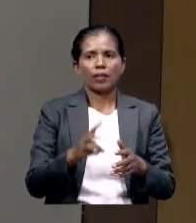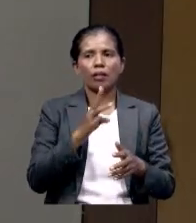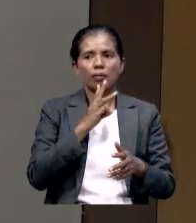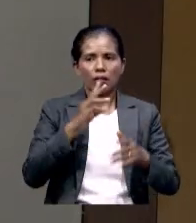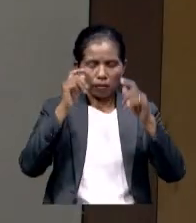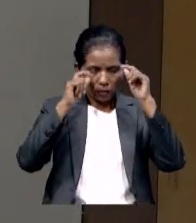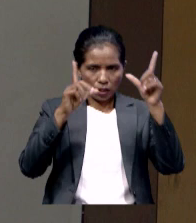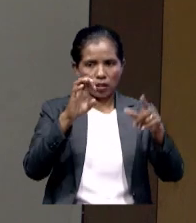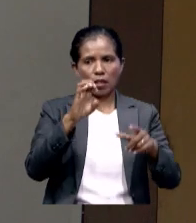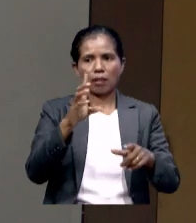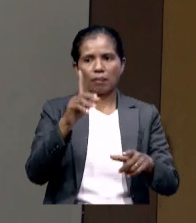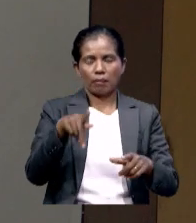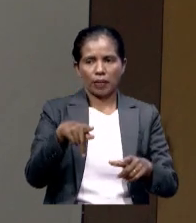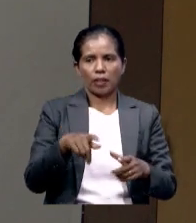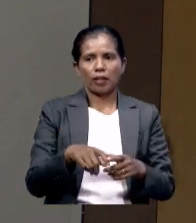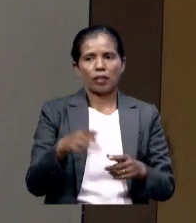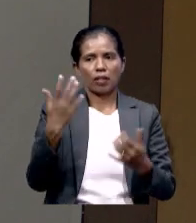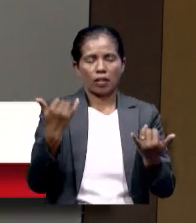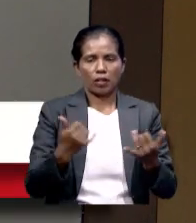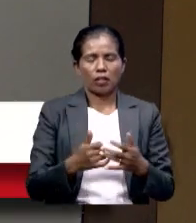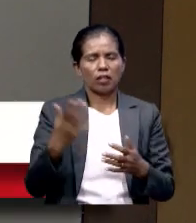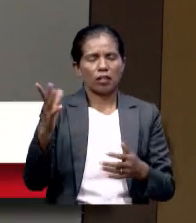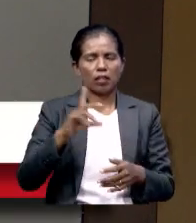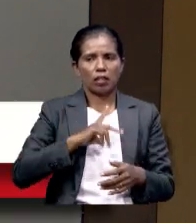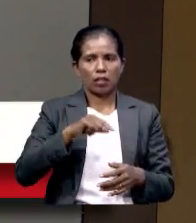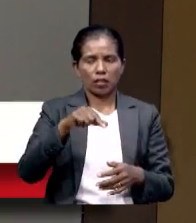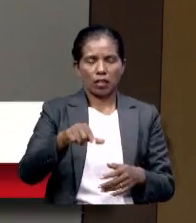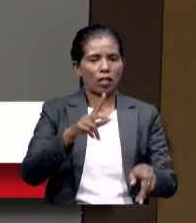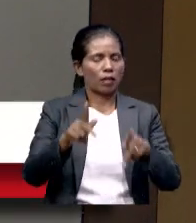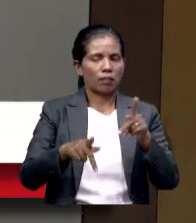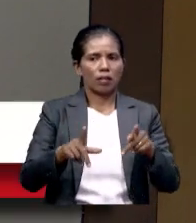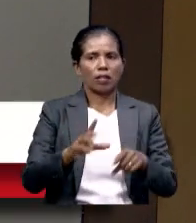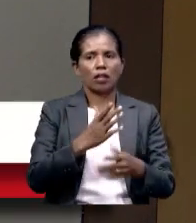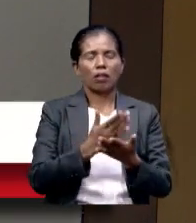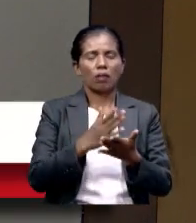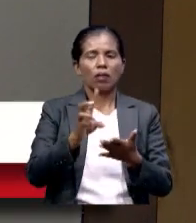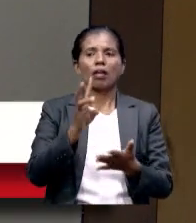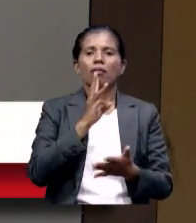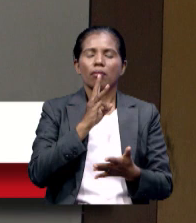pe ia liksa horas ne da povo liksa hola det be